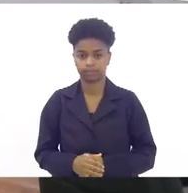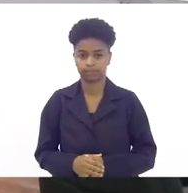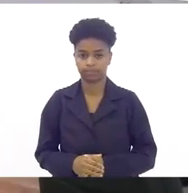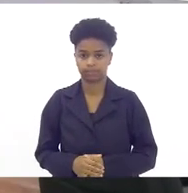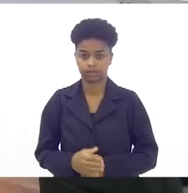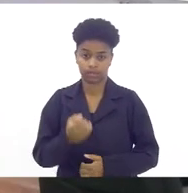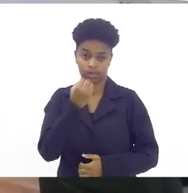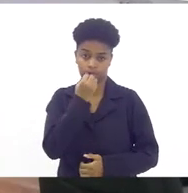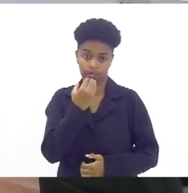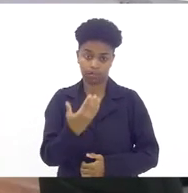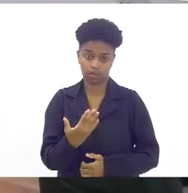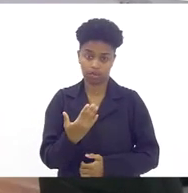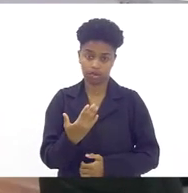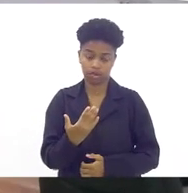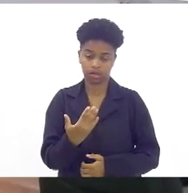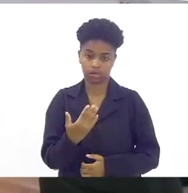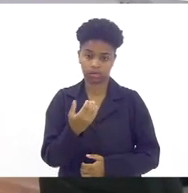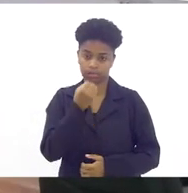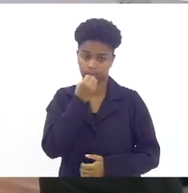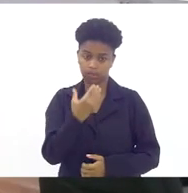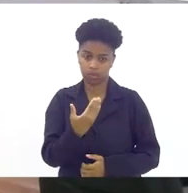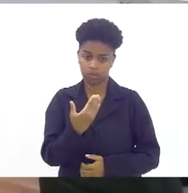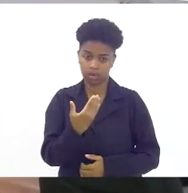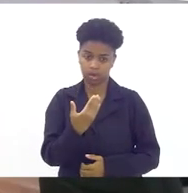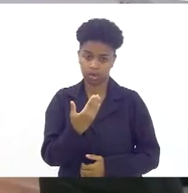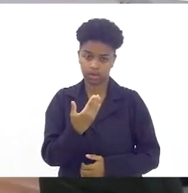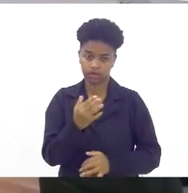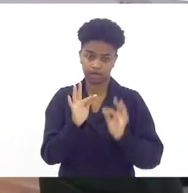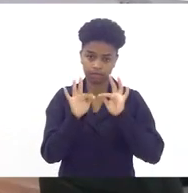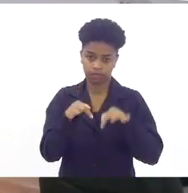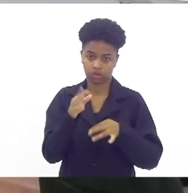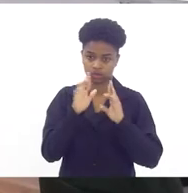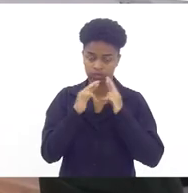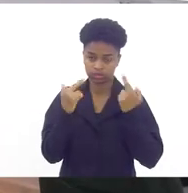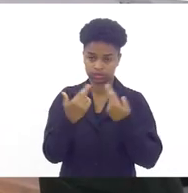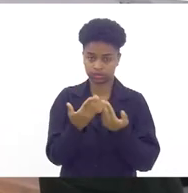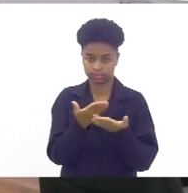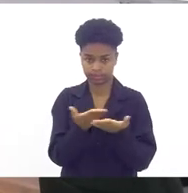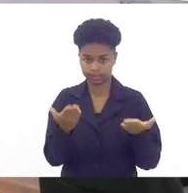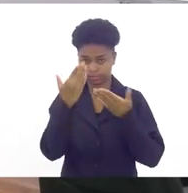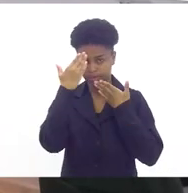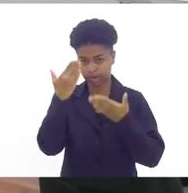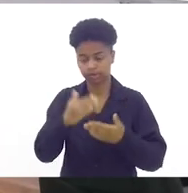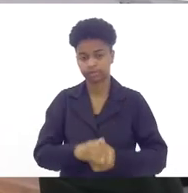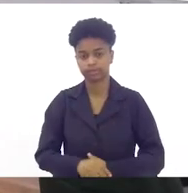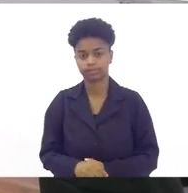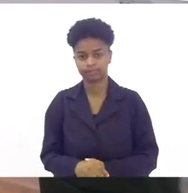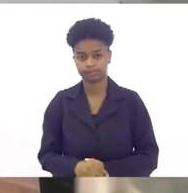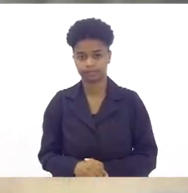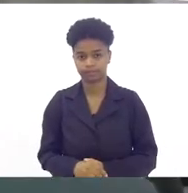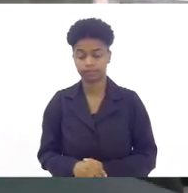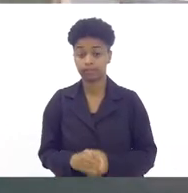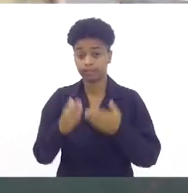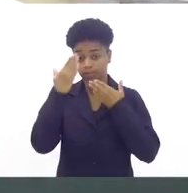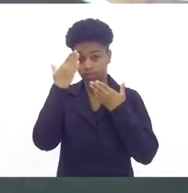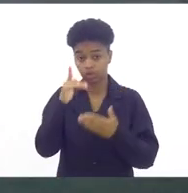boa boa boa bom final de reunião aí para todos obrigado obrigada